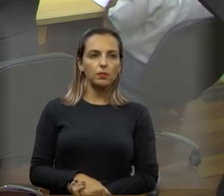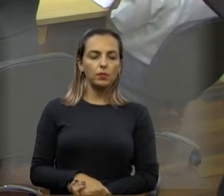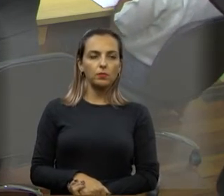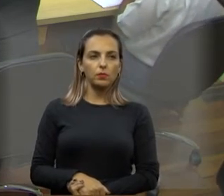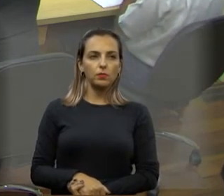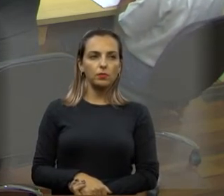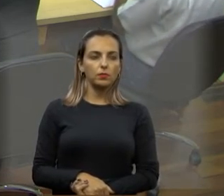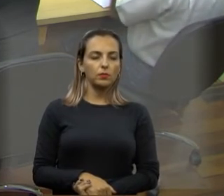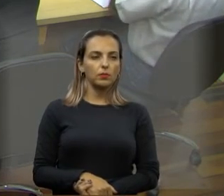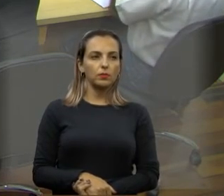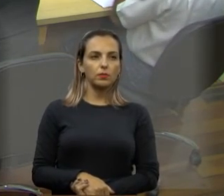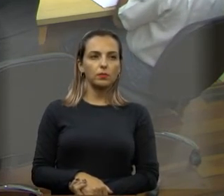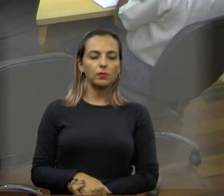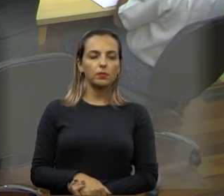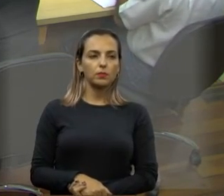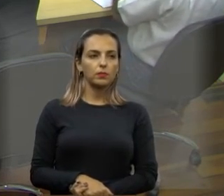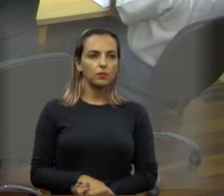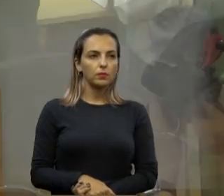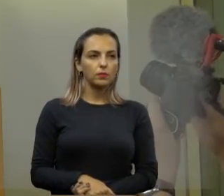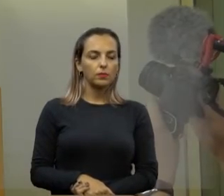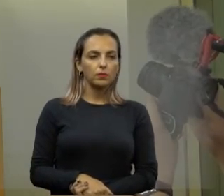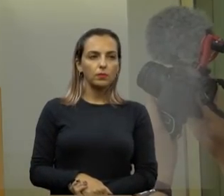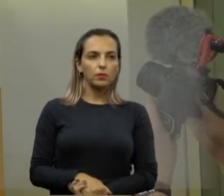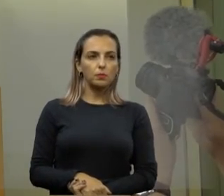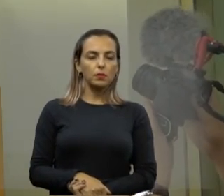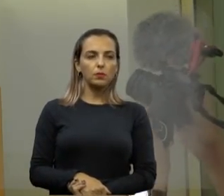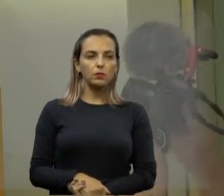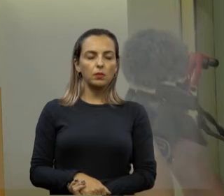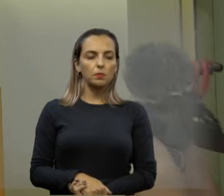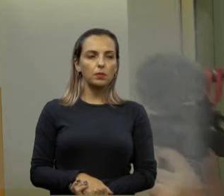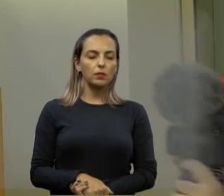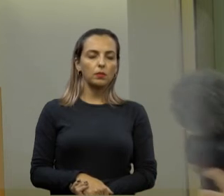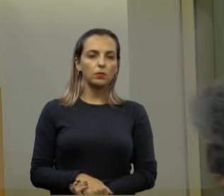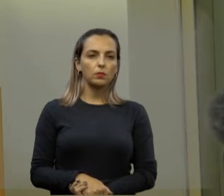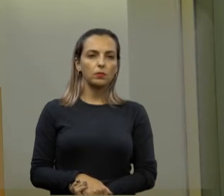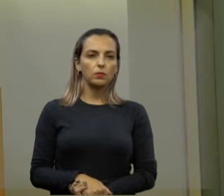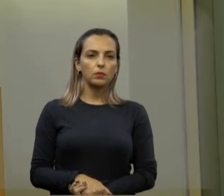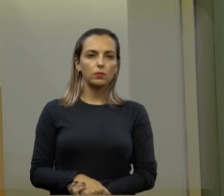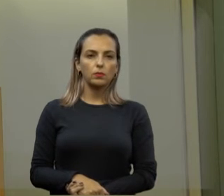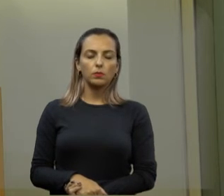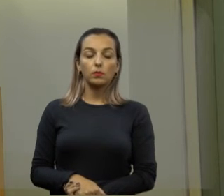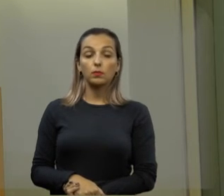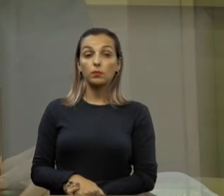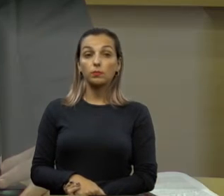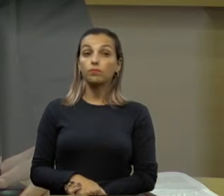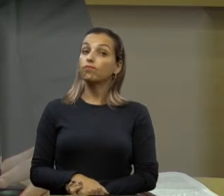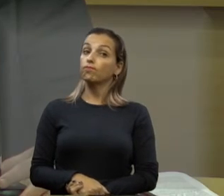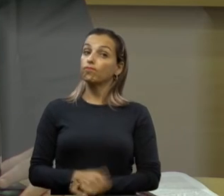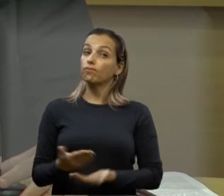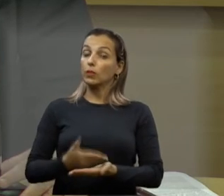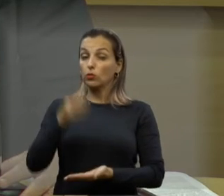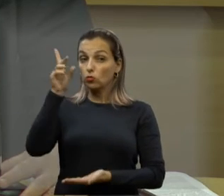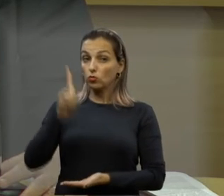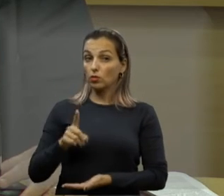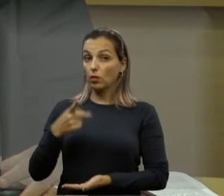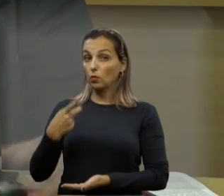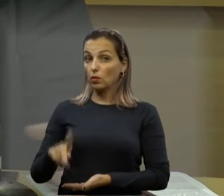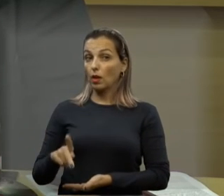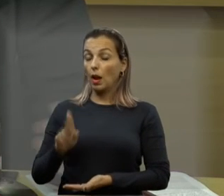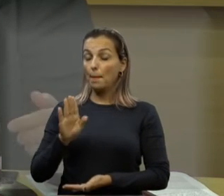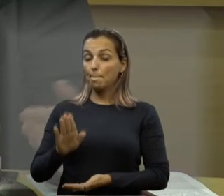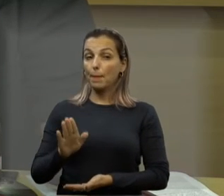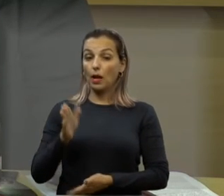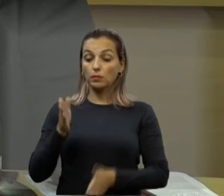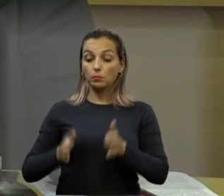E aí os vereadores vamos dar o direito a vereadora mas o a